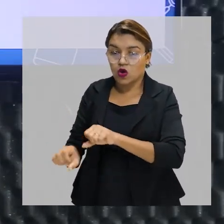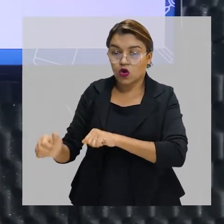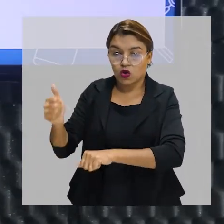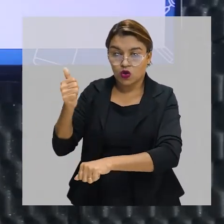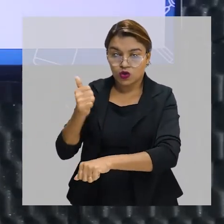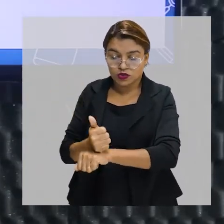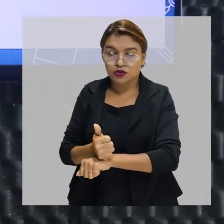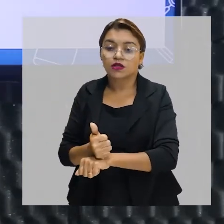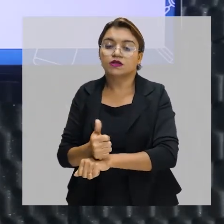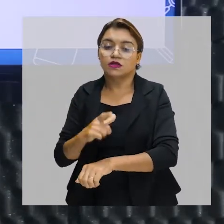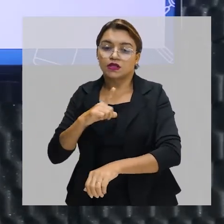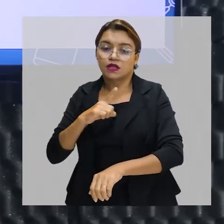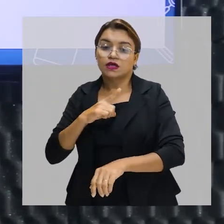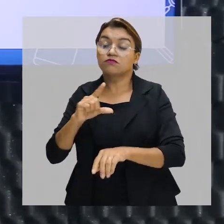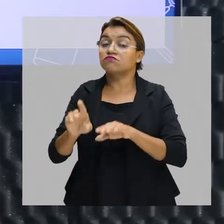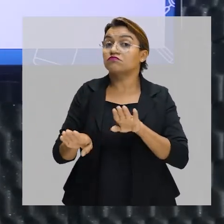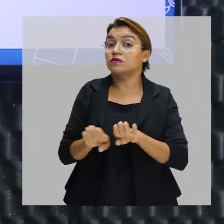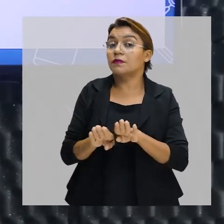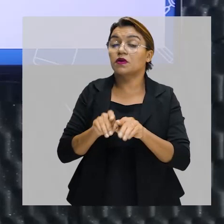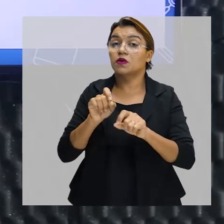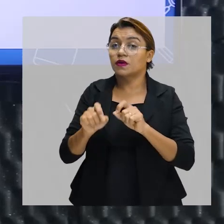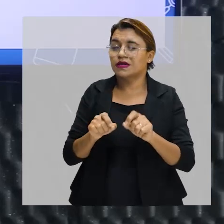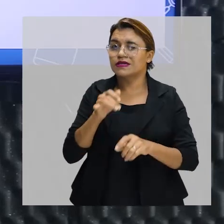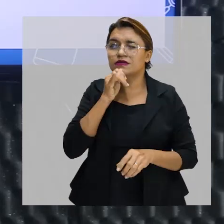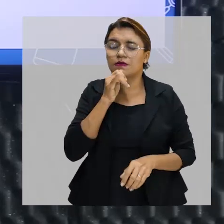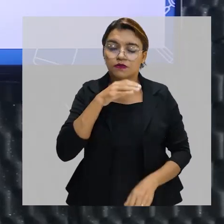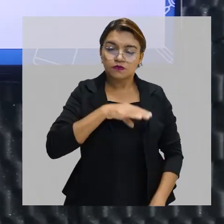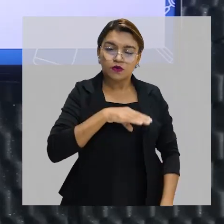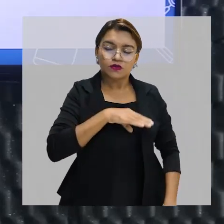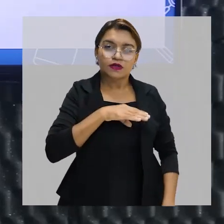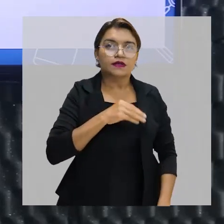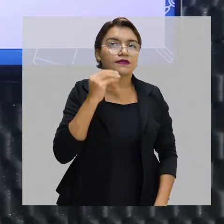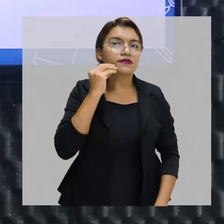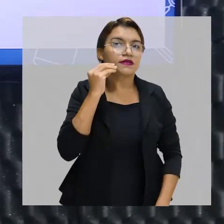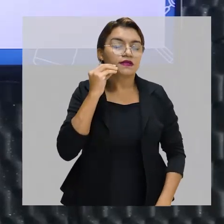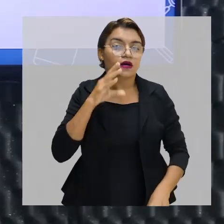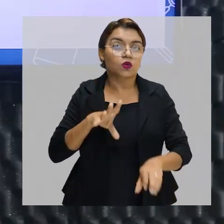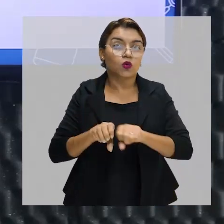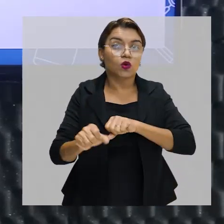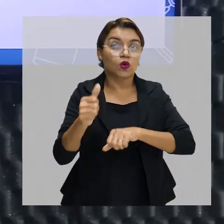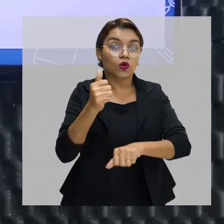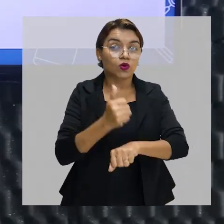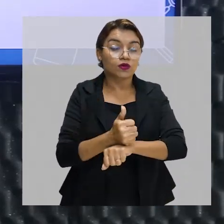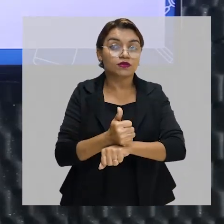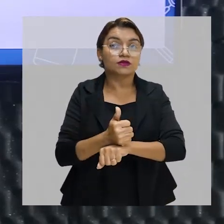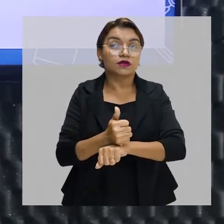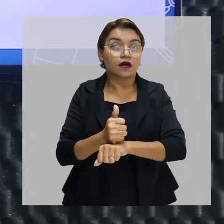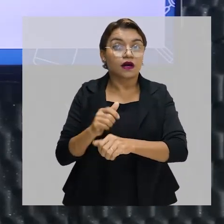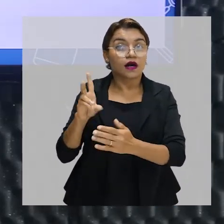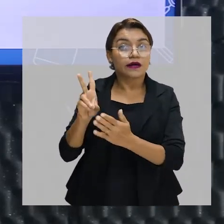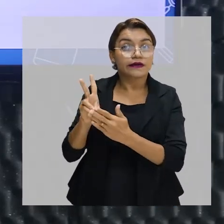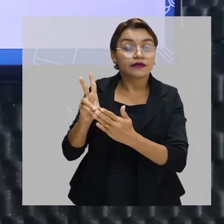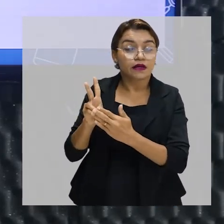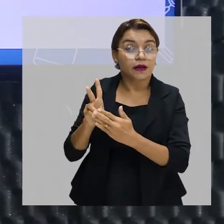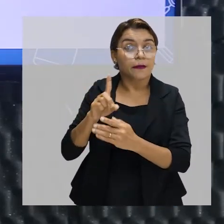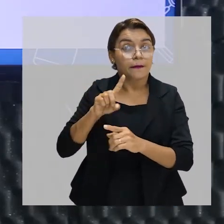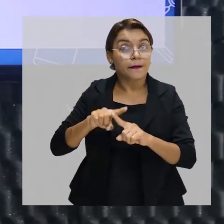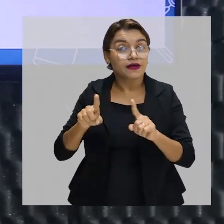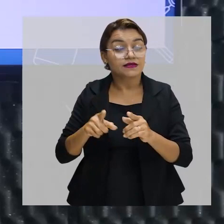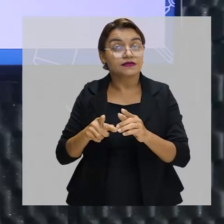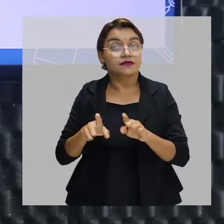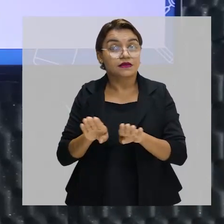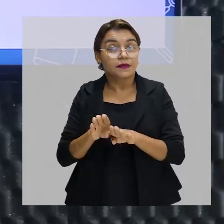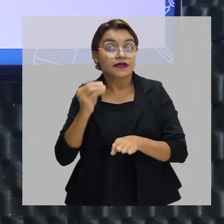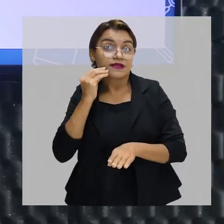Claro, os portugueses tentaram colonizar os índios e tentaram também escravizá-los. Aí não deu